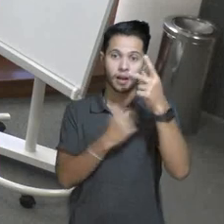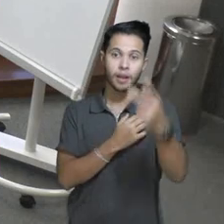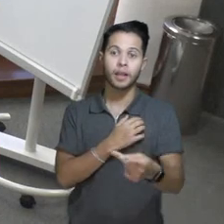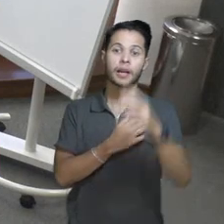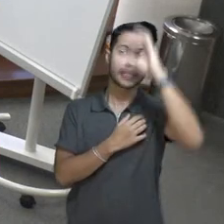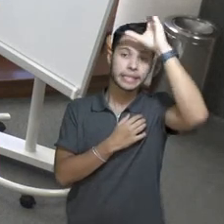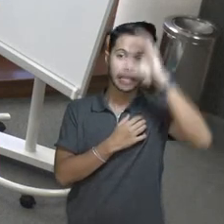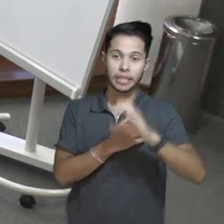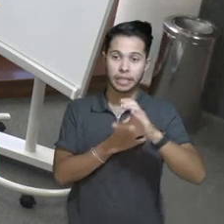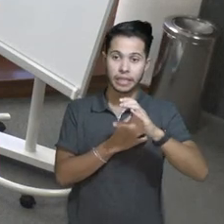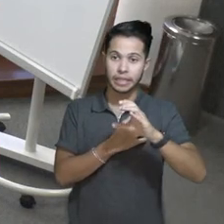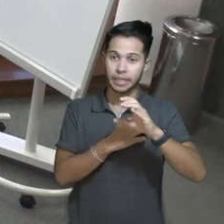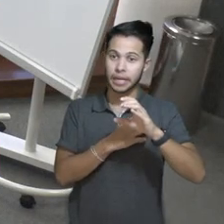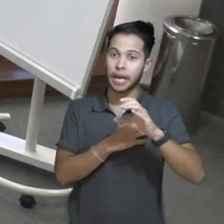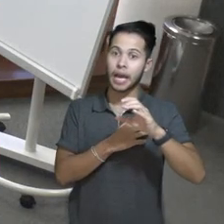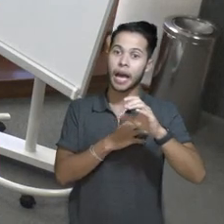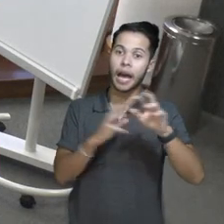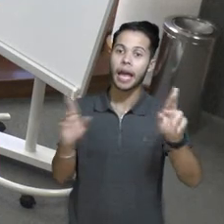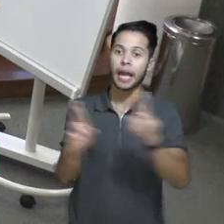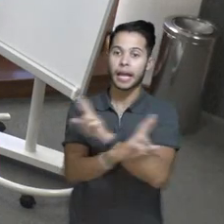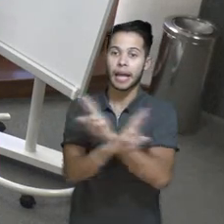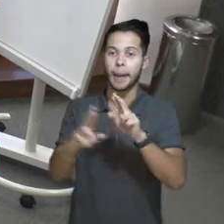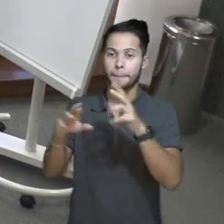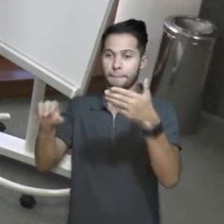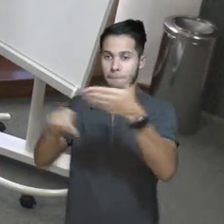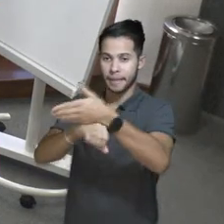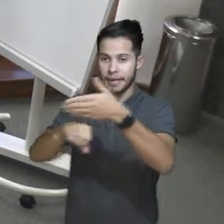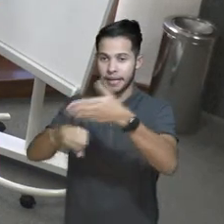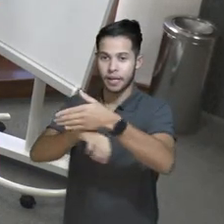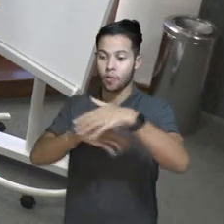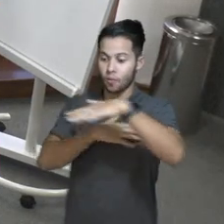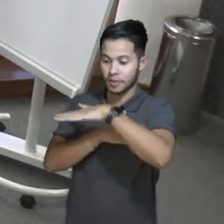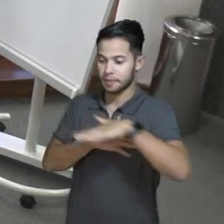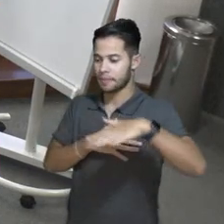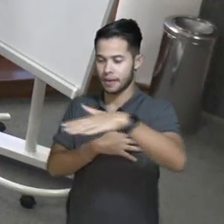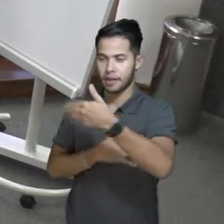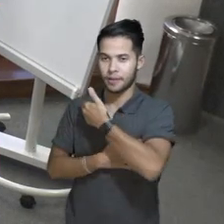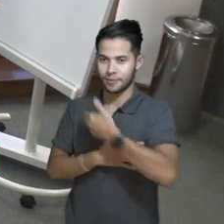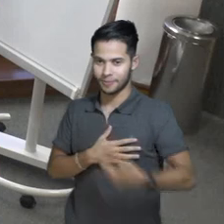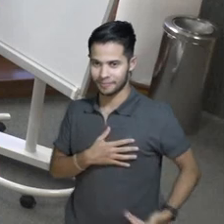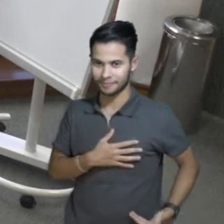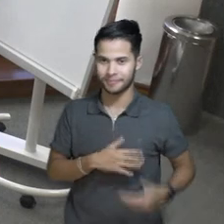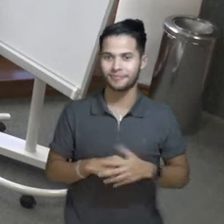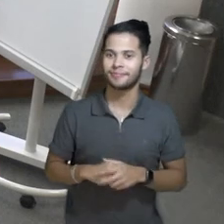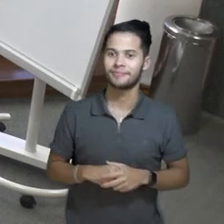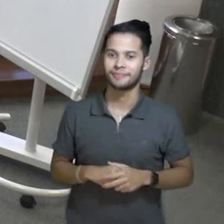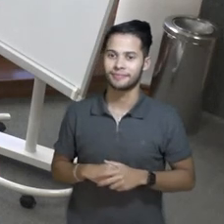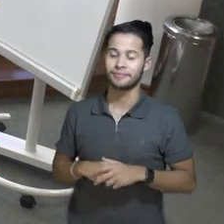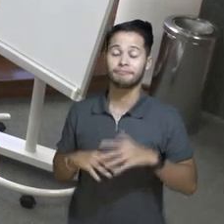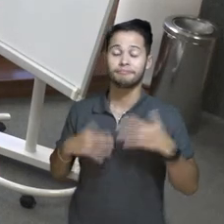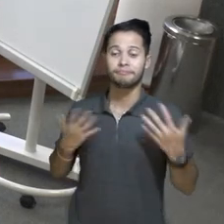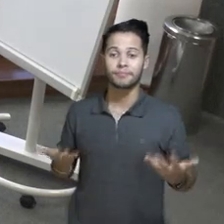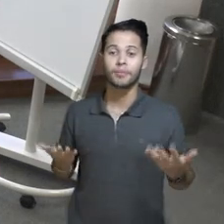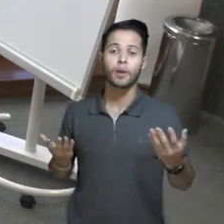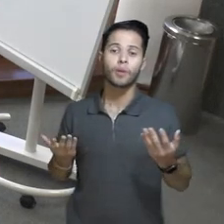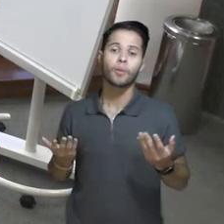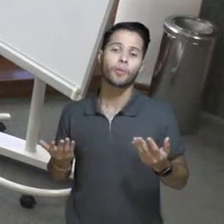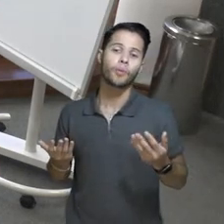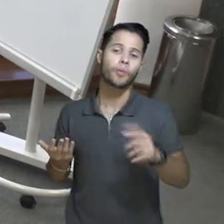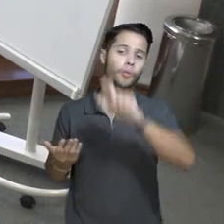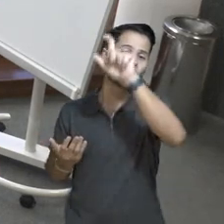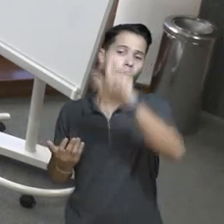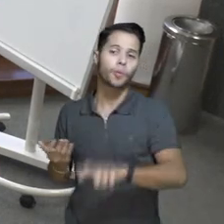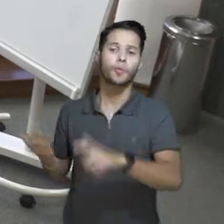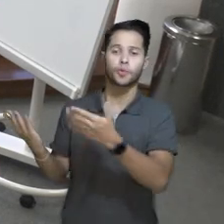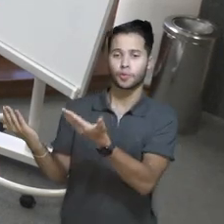profundamente intimamente ligada a participação no espaço público Então como é que um jovem como é